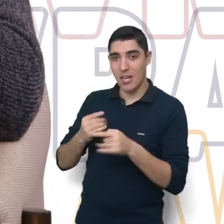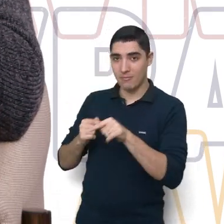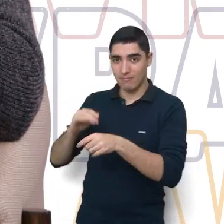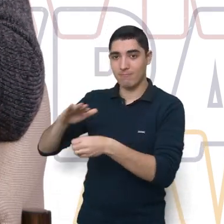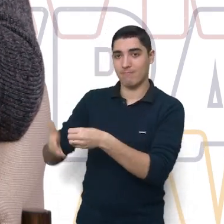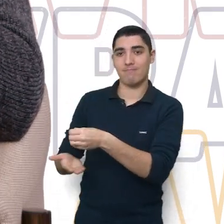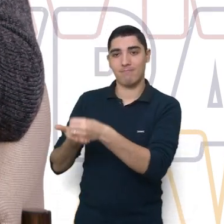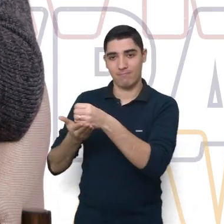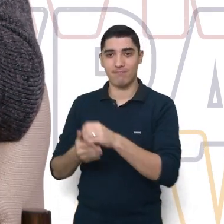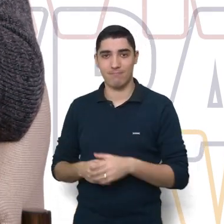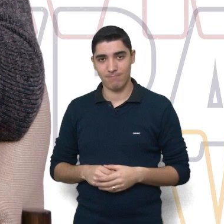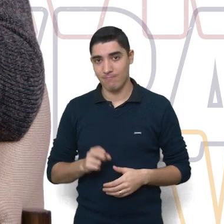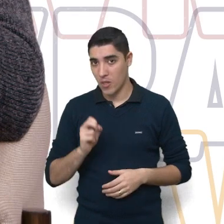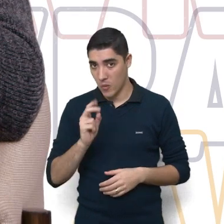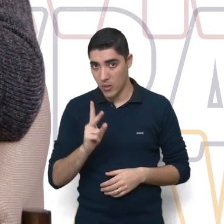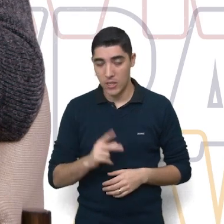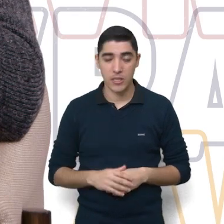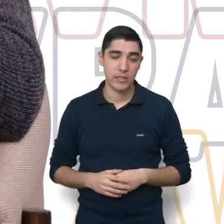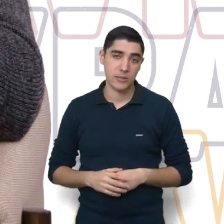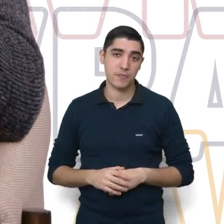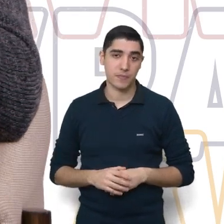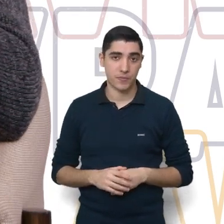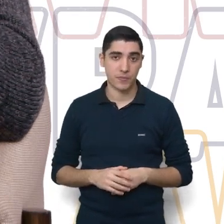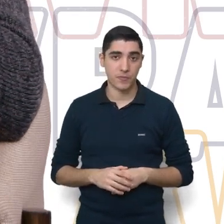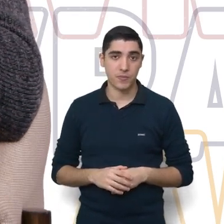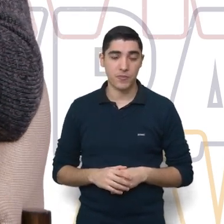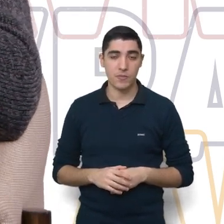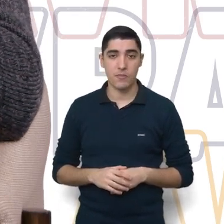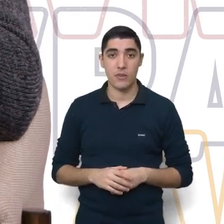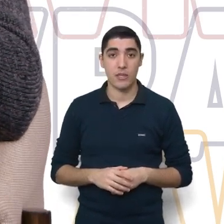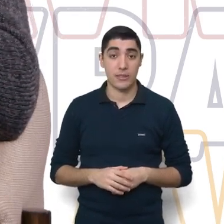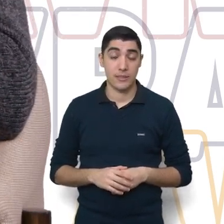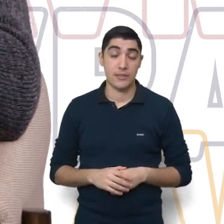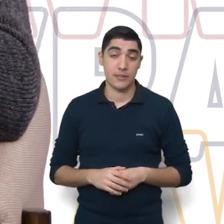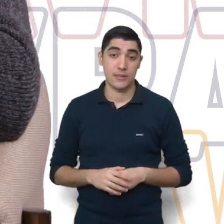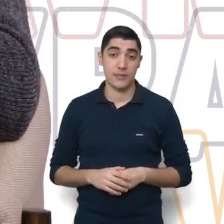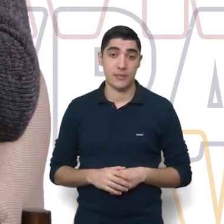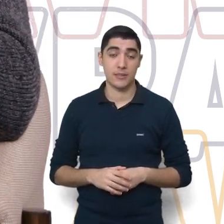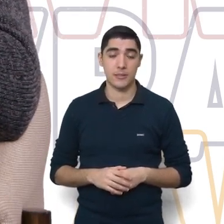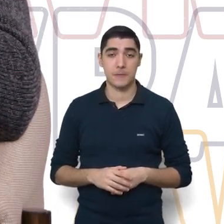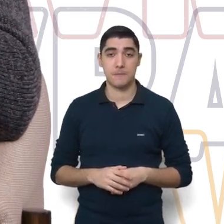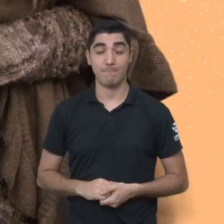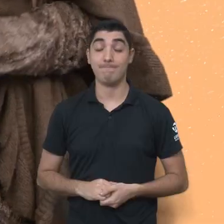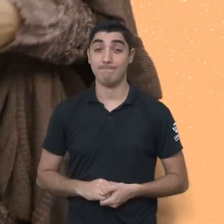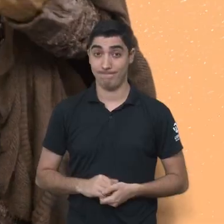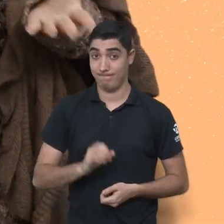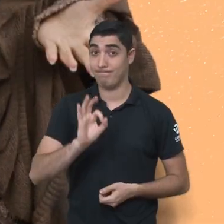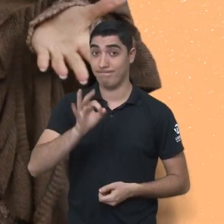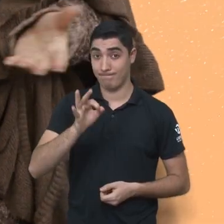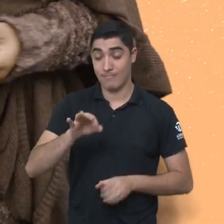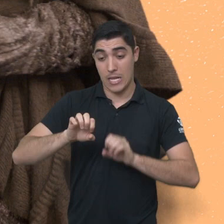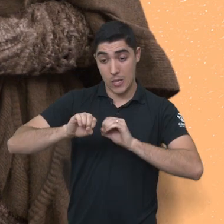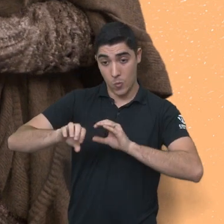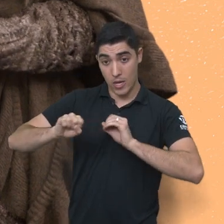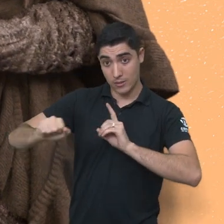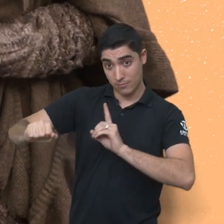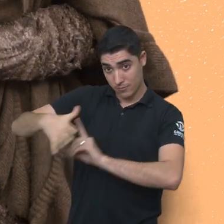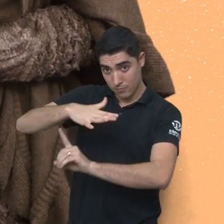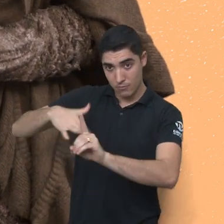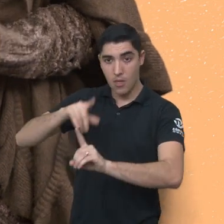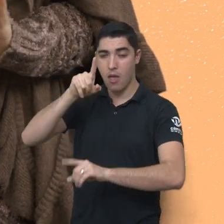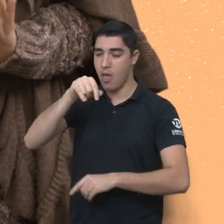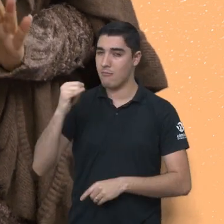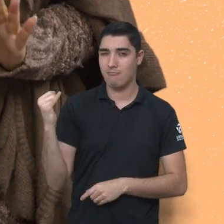E aí só de escolher esse caminho já é positivo realmente a educação